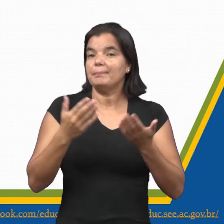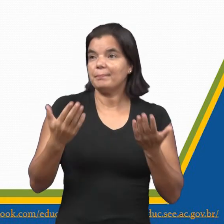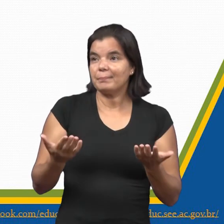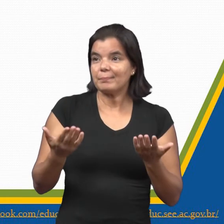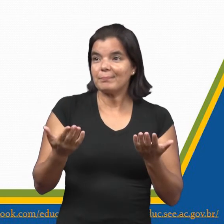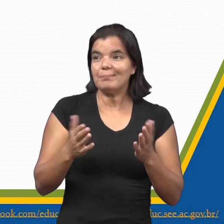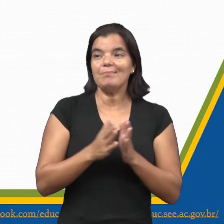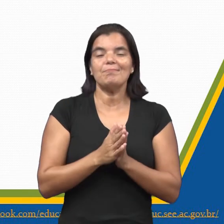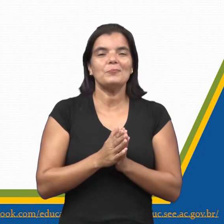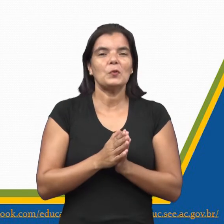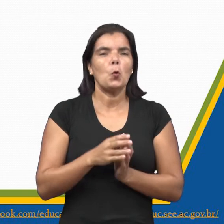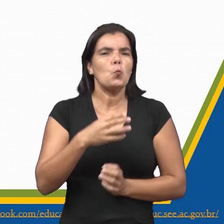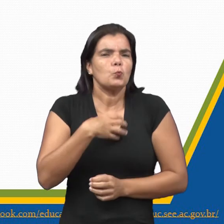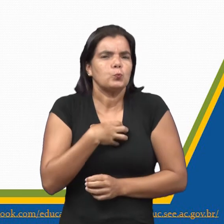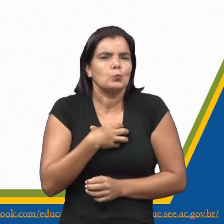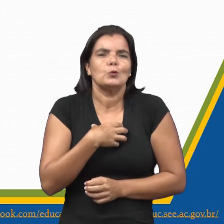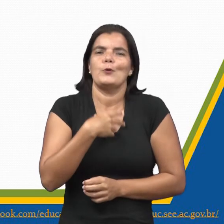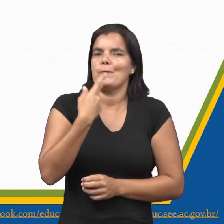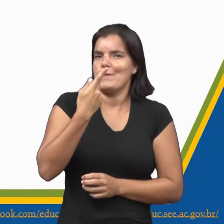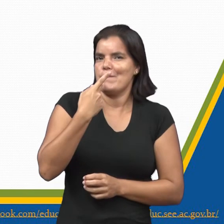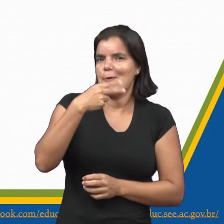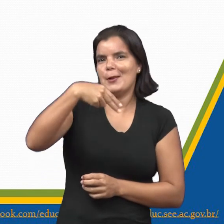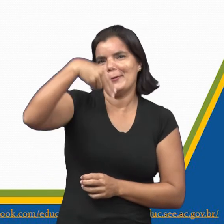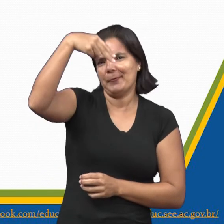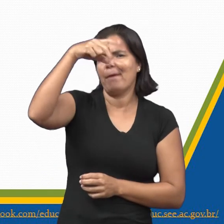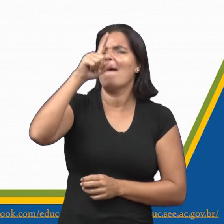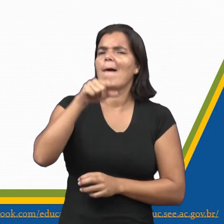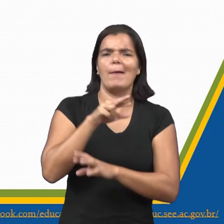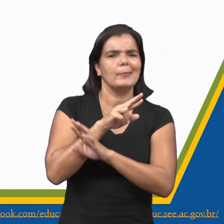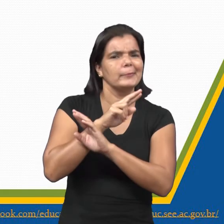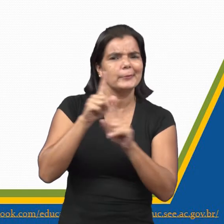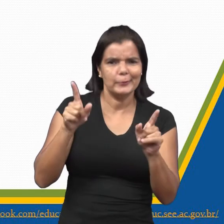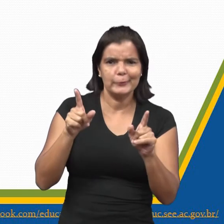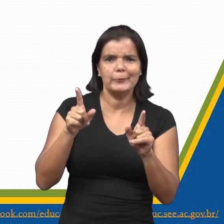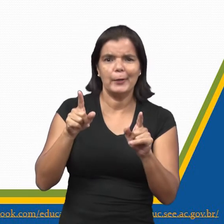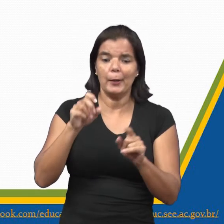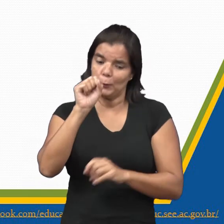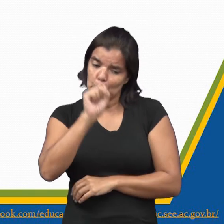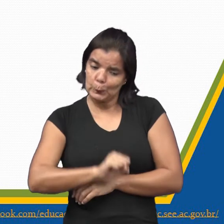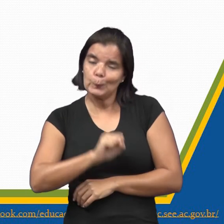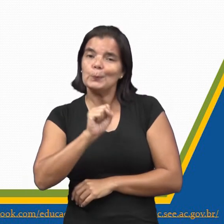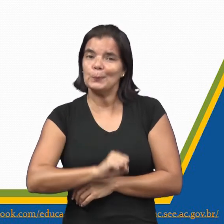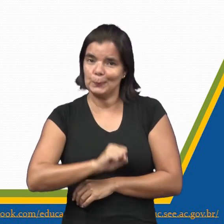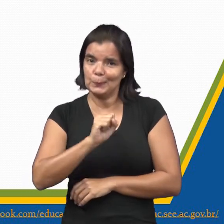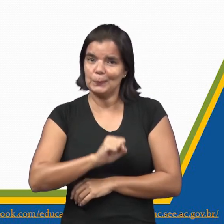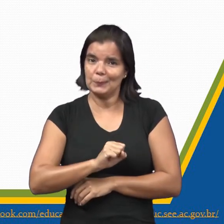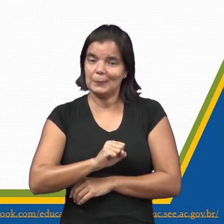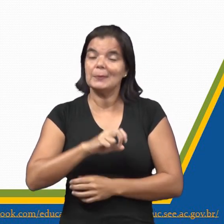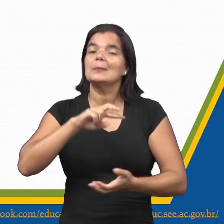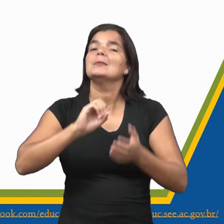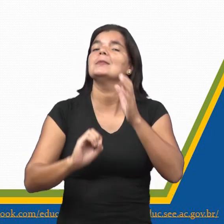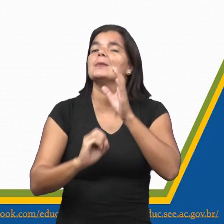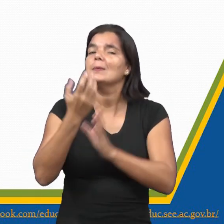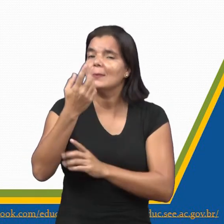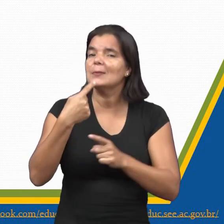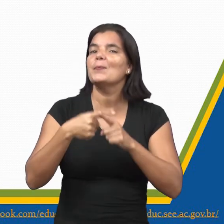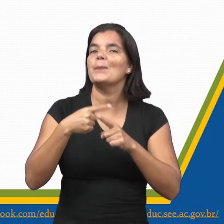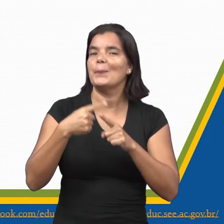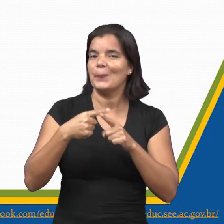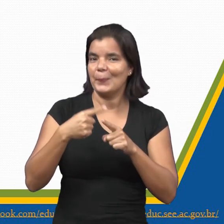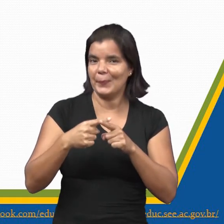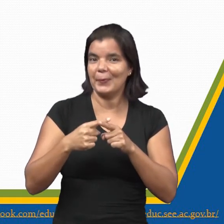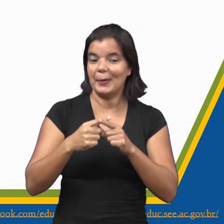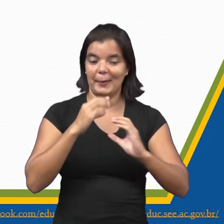Sendo assim, a maneira de falar do norte é muito diferente da falada no sul do país. Isso ocorre porque nos